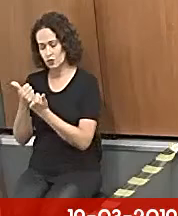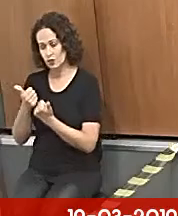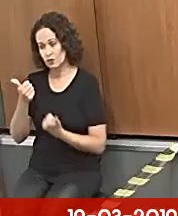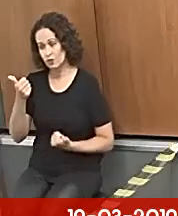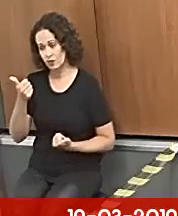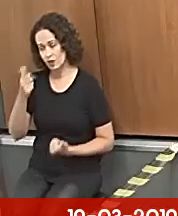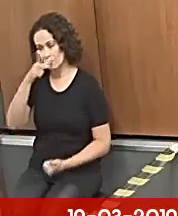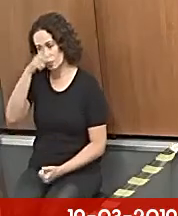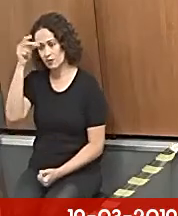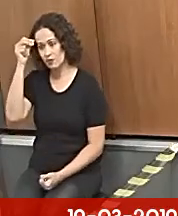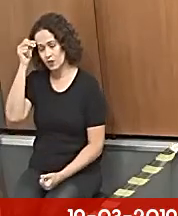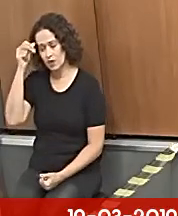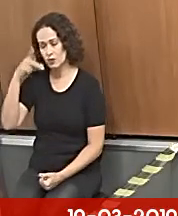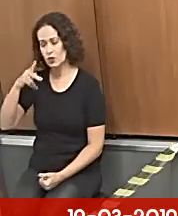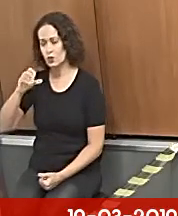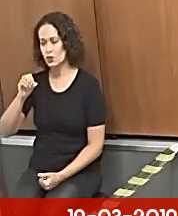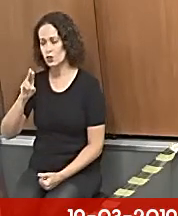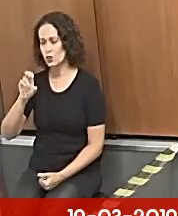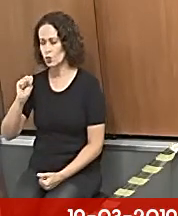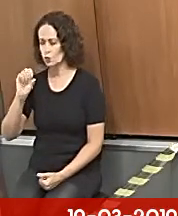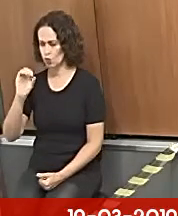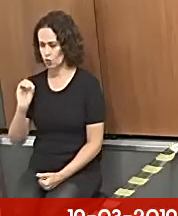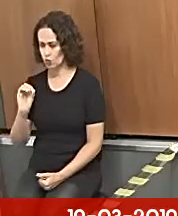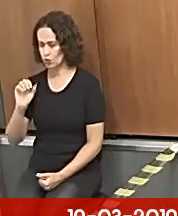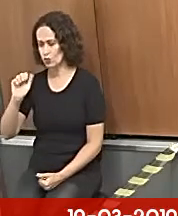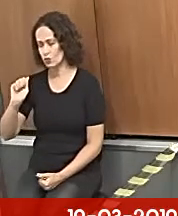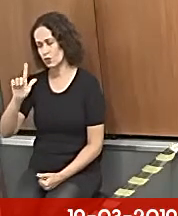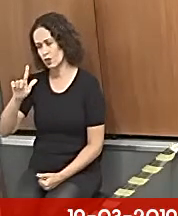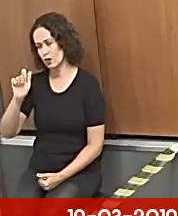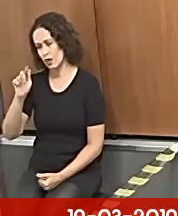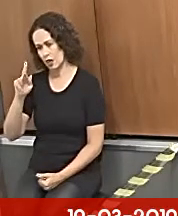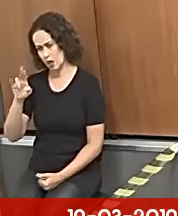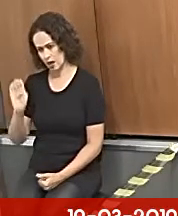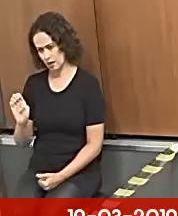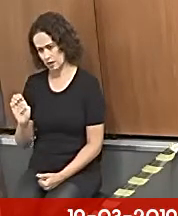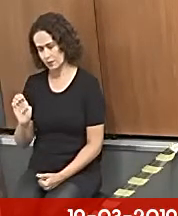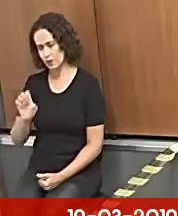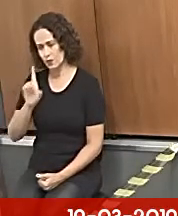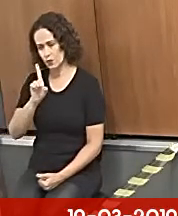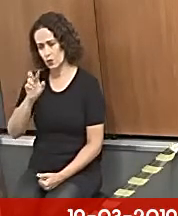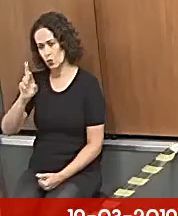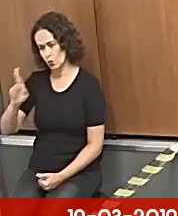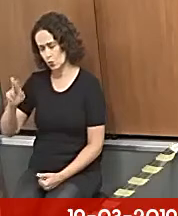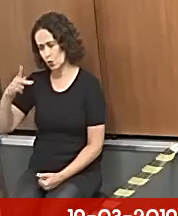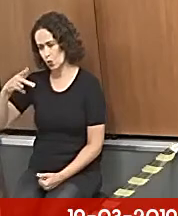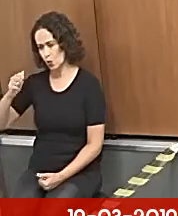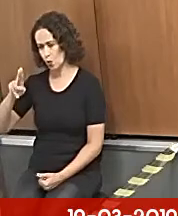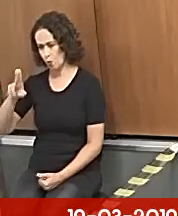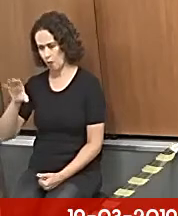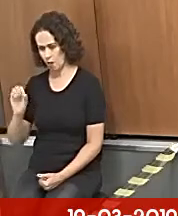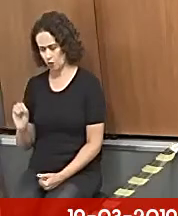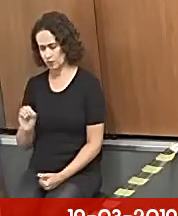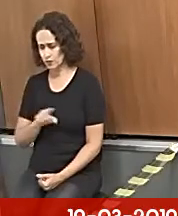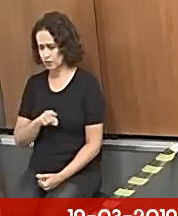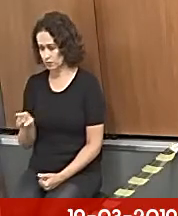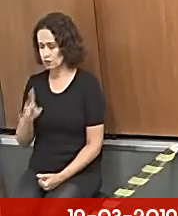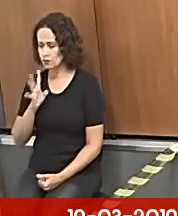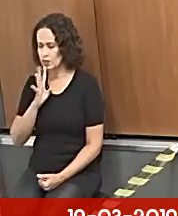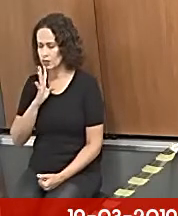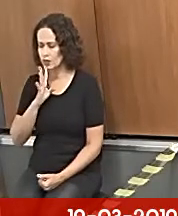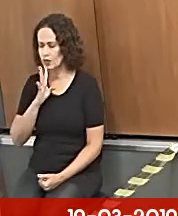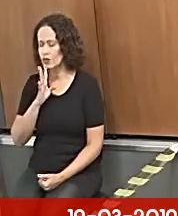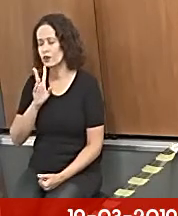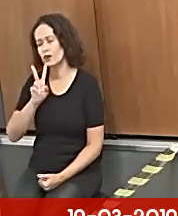anunciou agora doutor paulo que também faz parte dessa comissão vocês conheceram o cleiton é de varginha